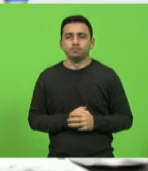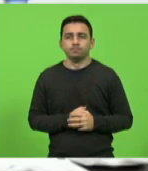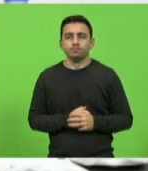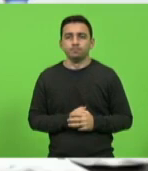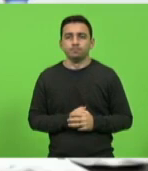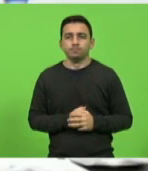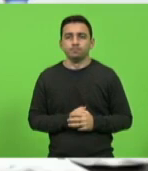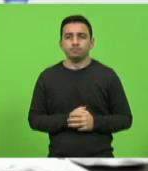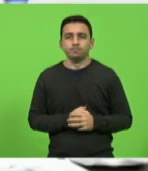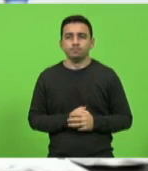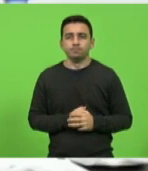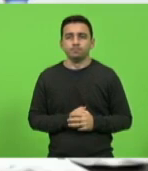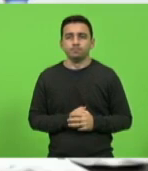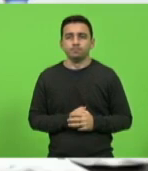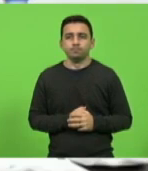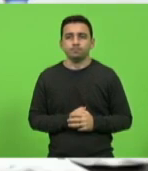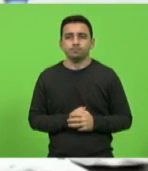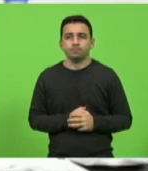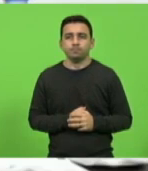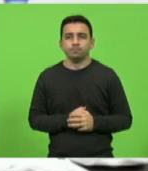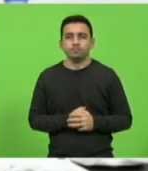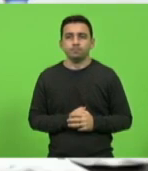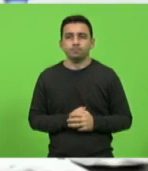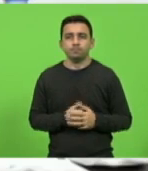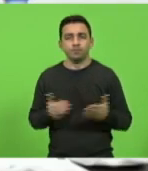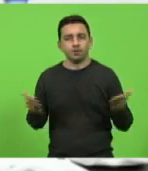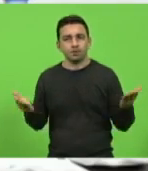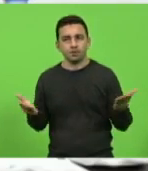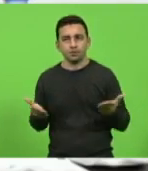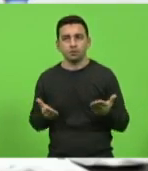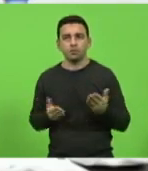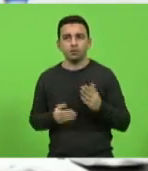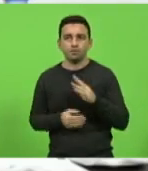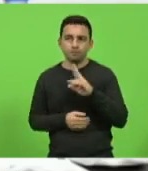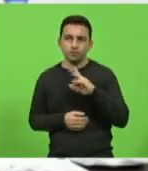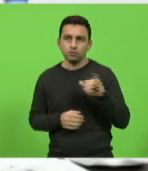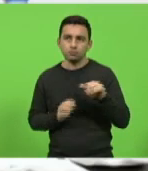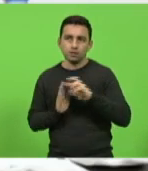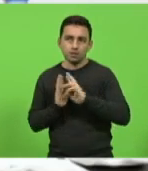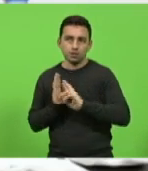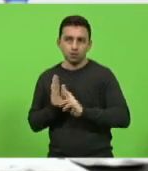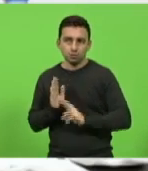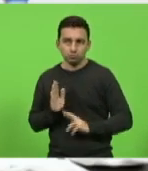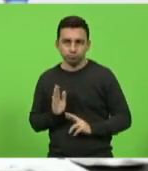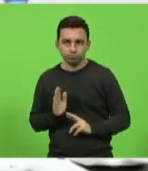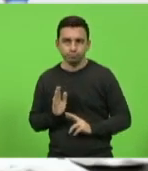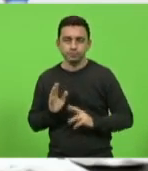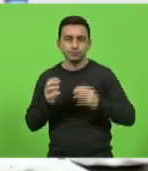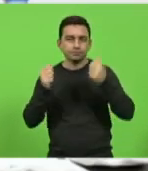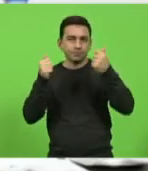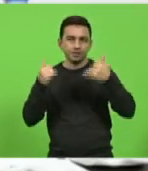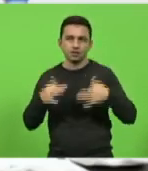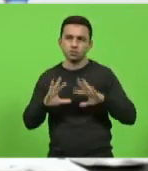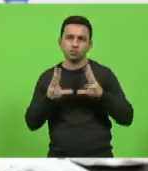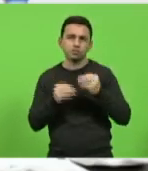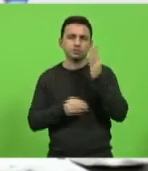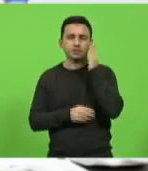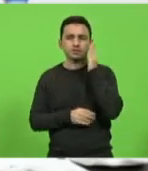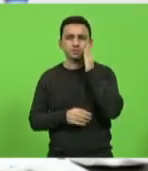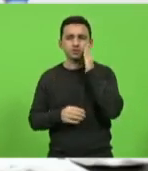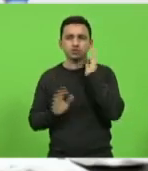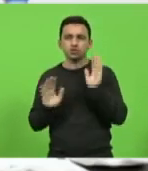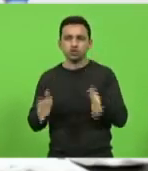fazer aqui e o decote do relatório da sentença é de todos conhecidas será